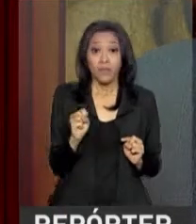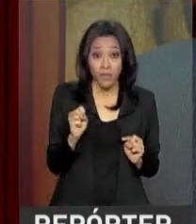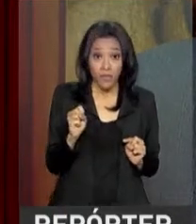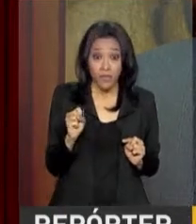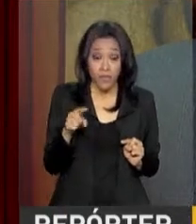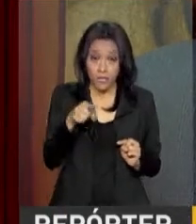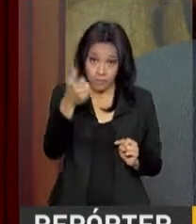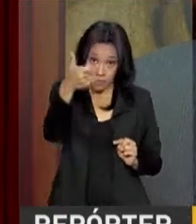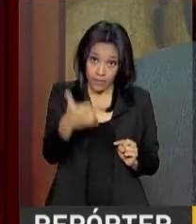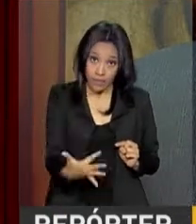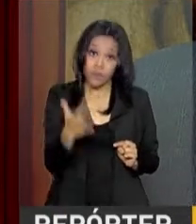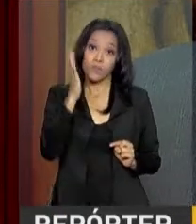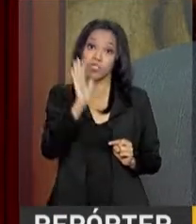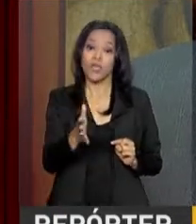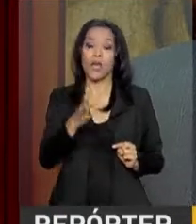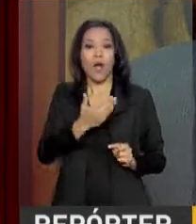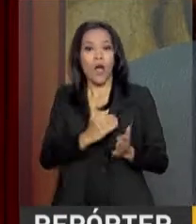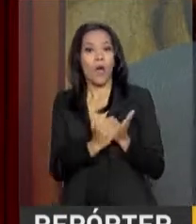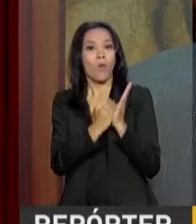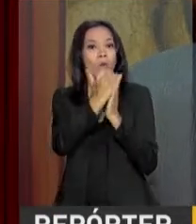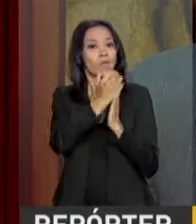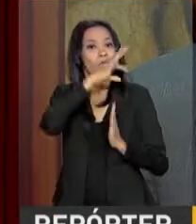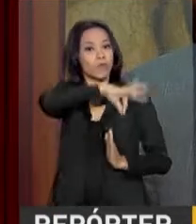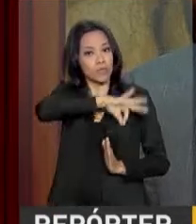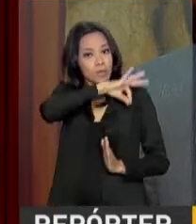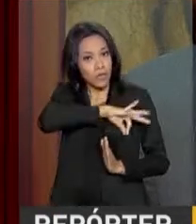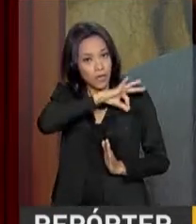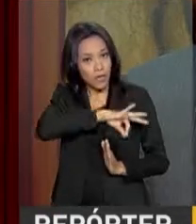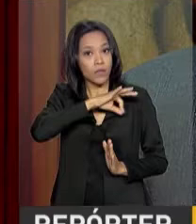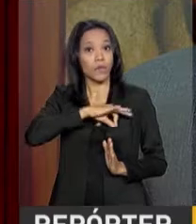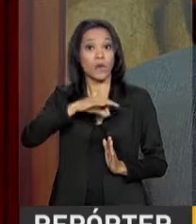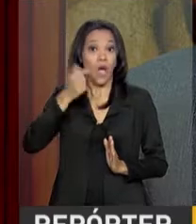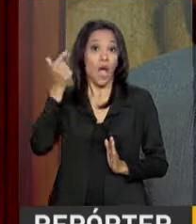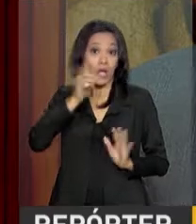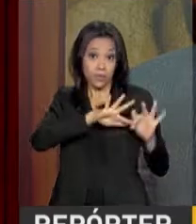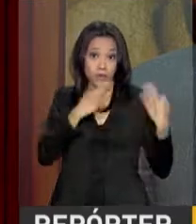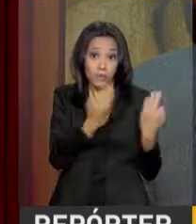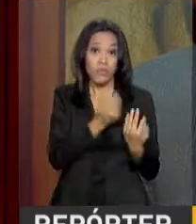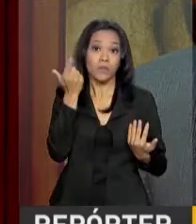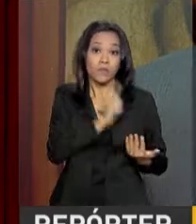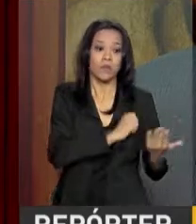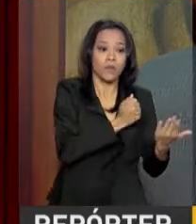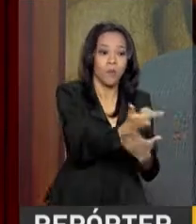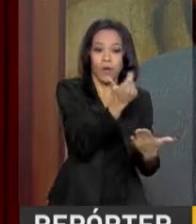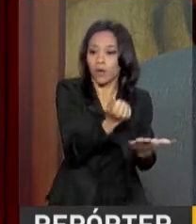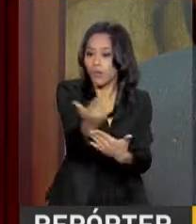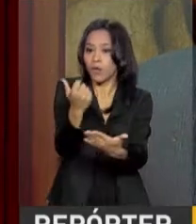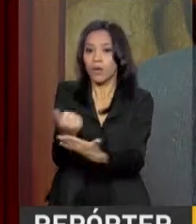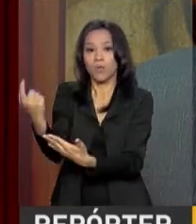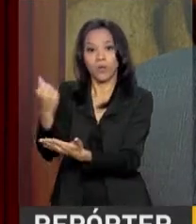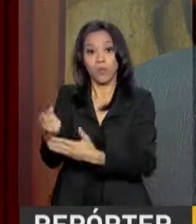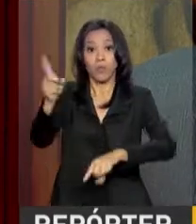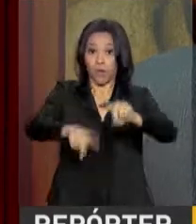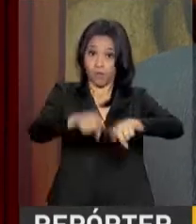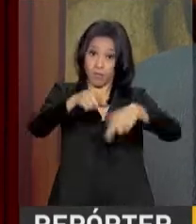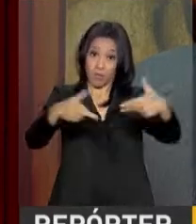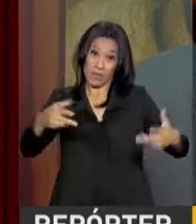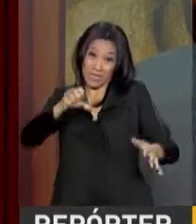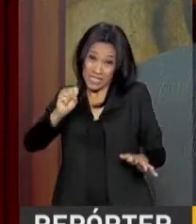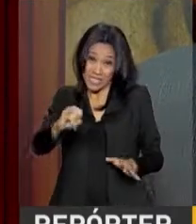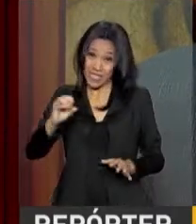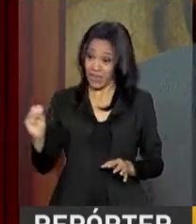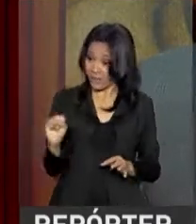vez reajustado o salário, ele compra muito mais produtos do que no caso de inflação ser muito alta.